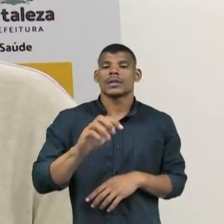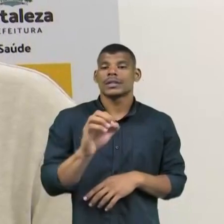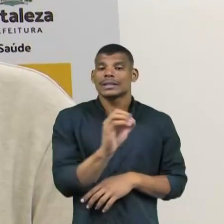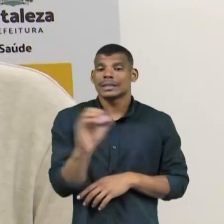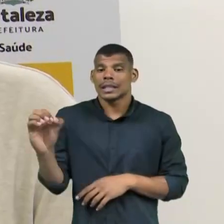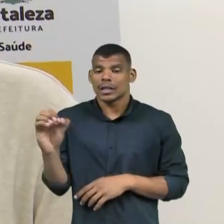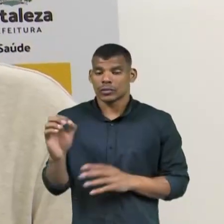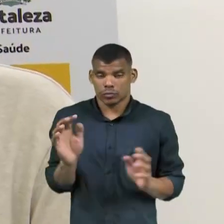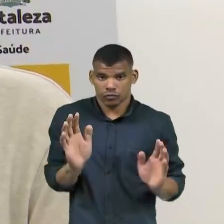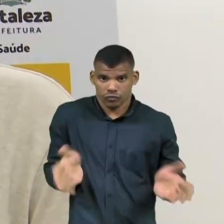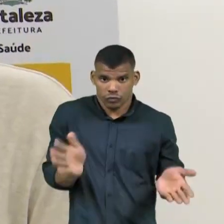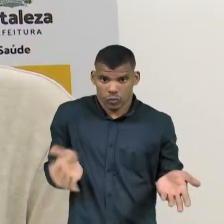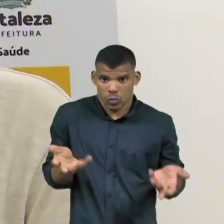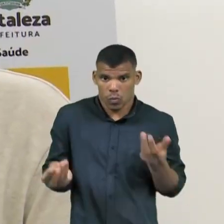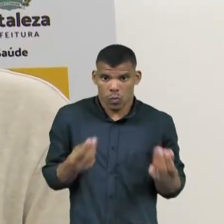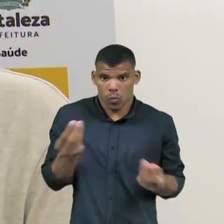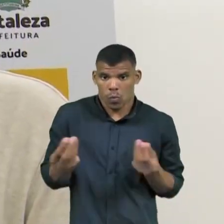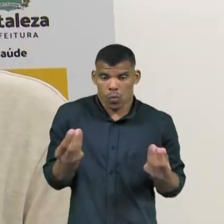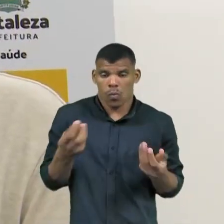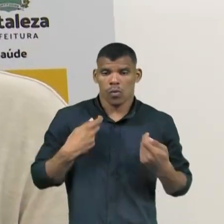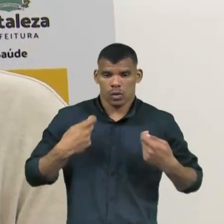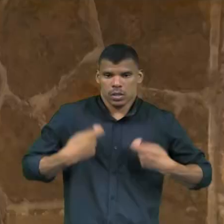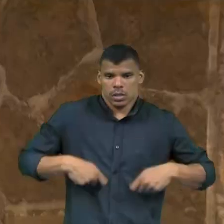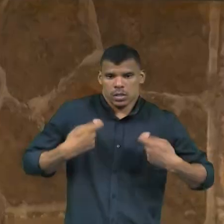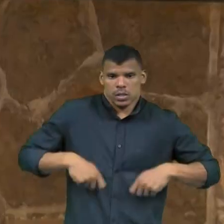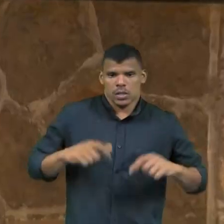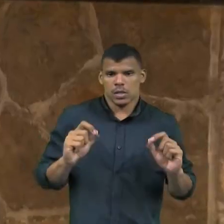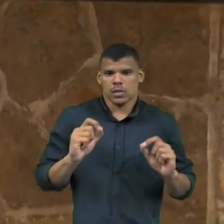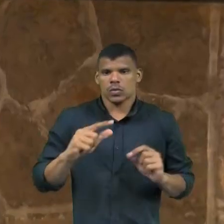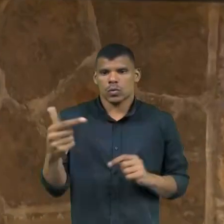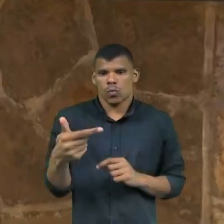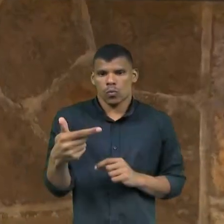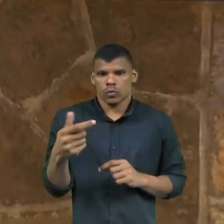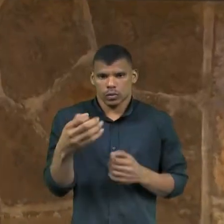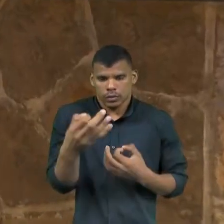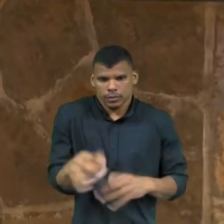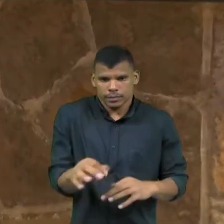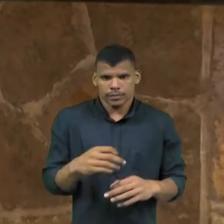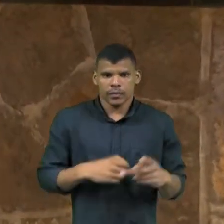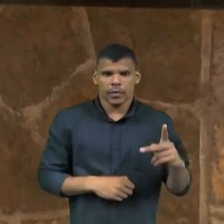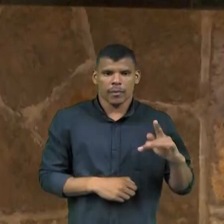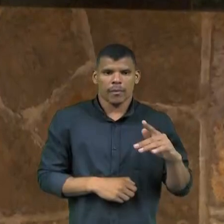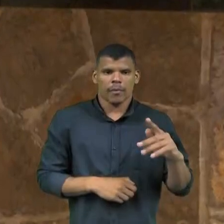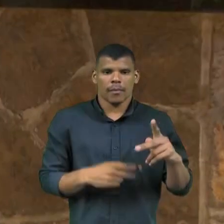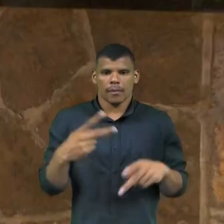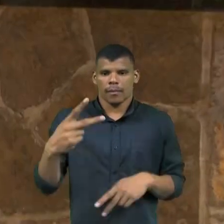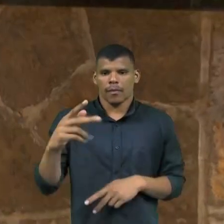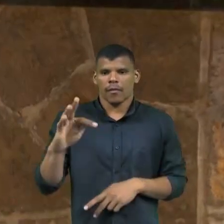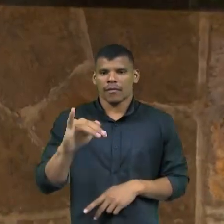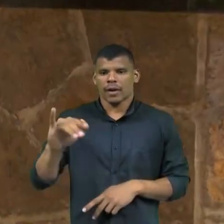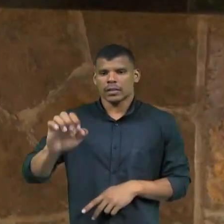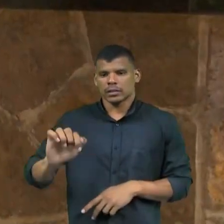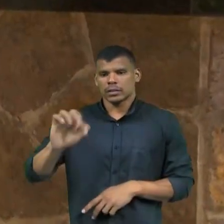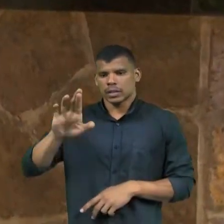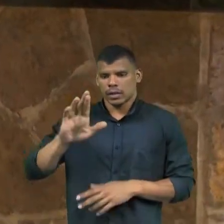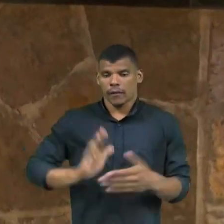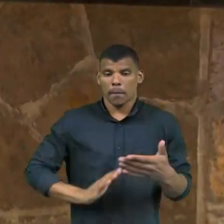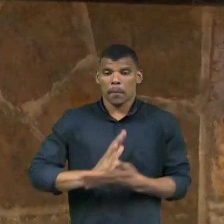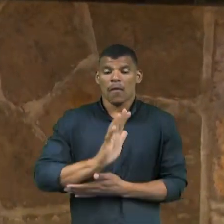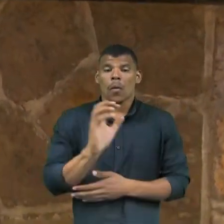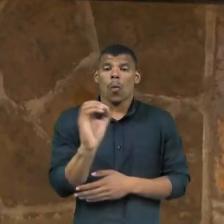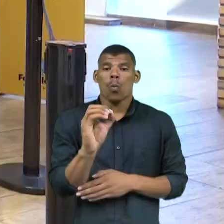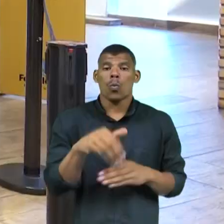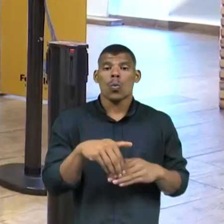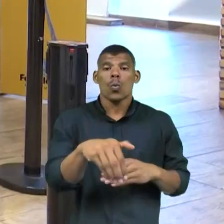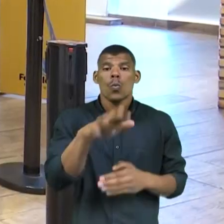encontram com o esquema necessitando essa segunda dose. O uso da Pfizer-Baby foi aprovado no fim de outubro pela Agência Nacional de